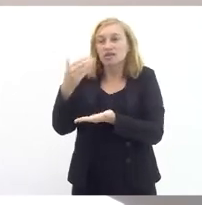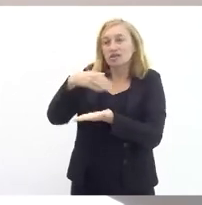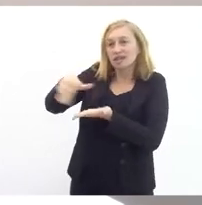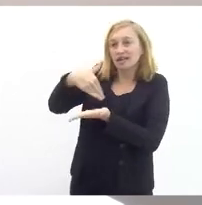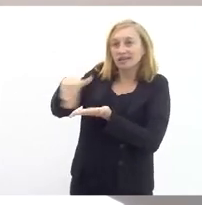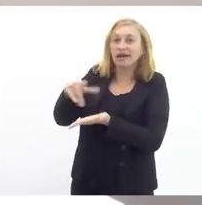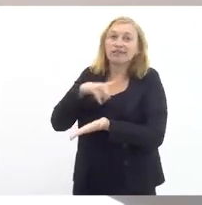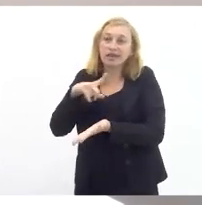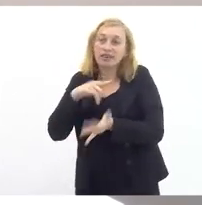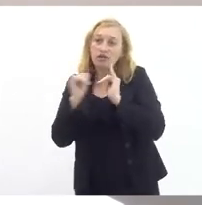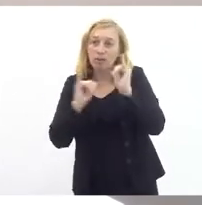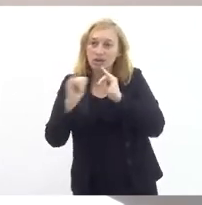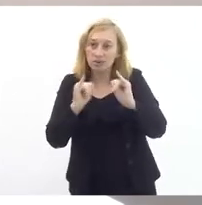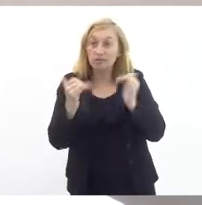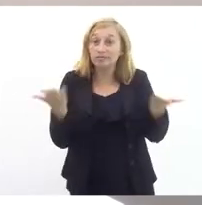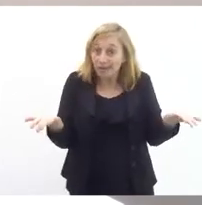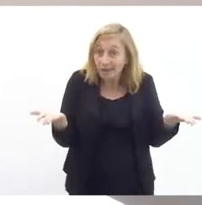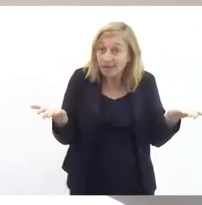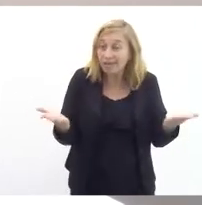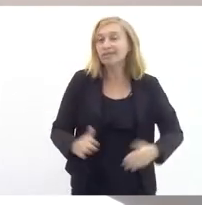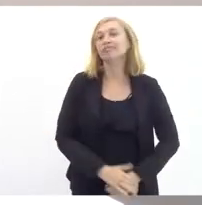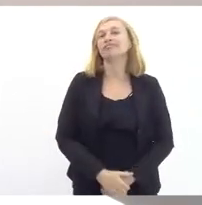sobre isso, secretário.